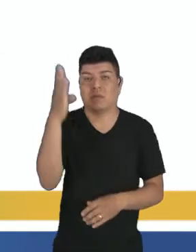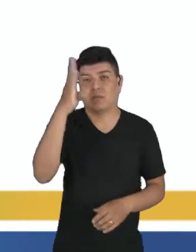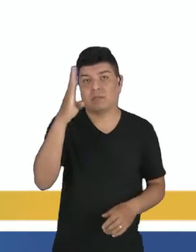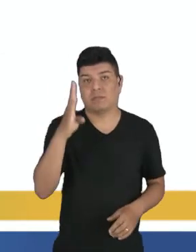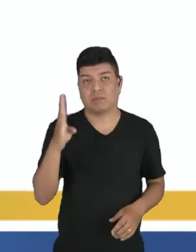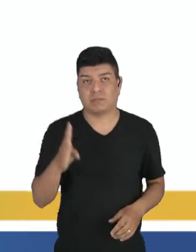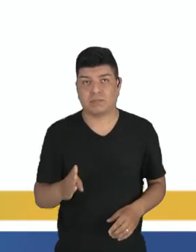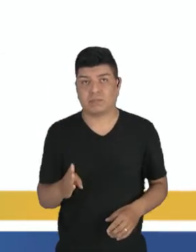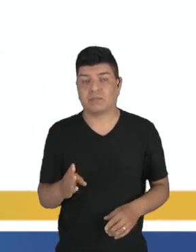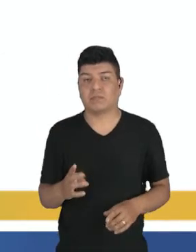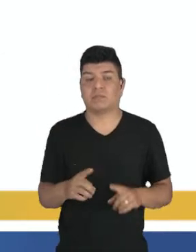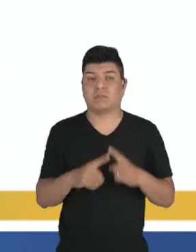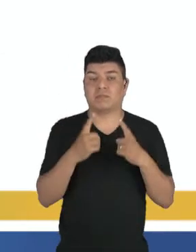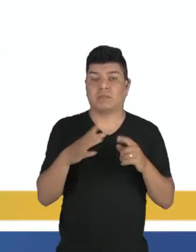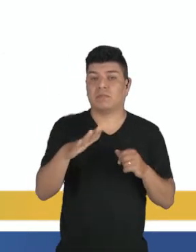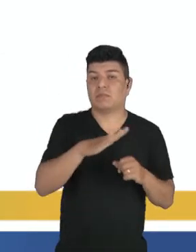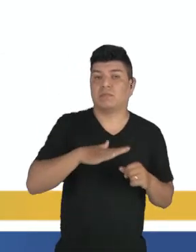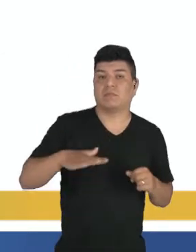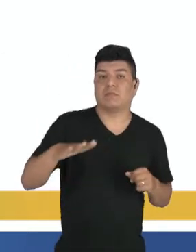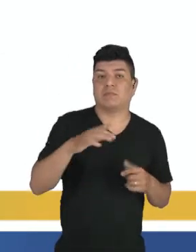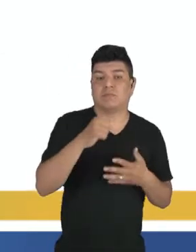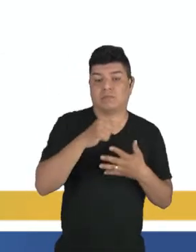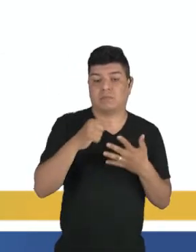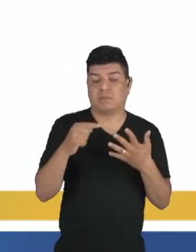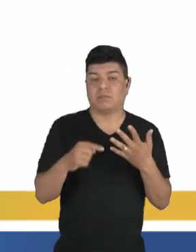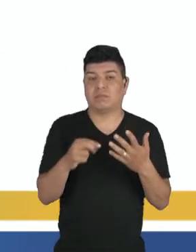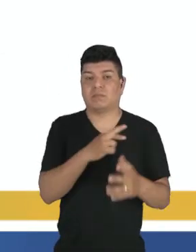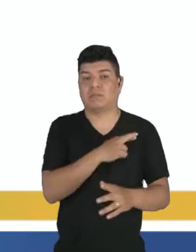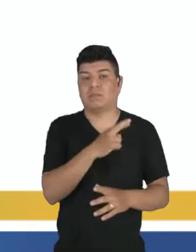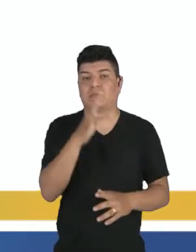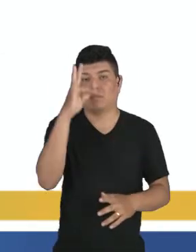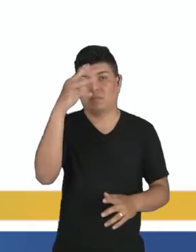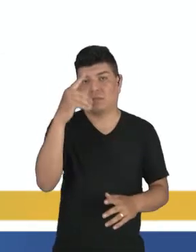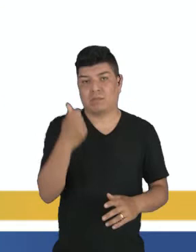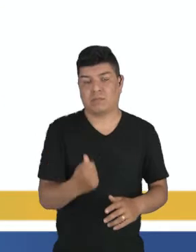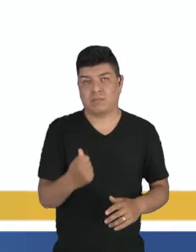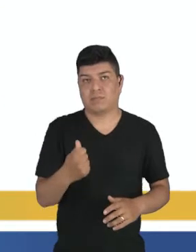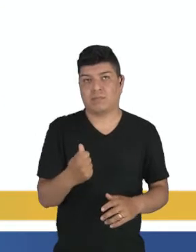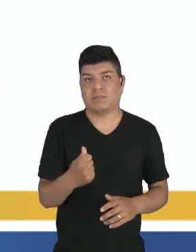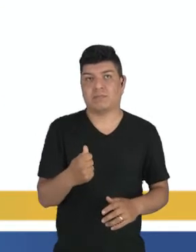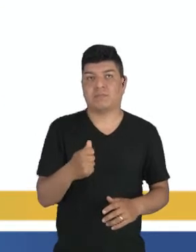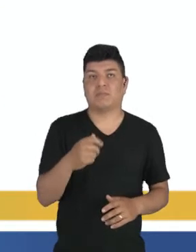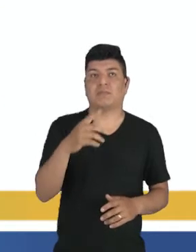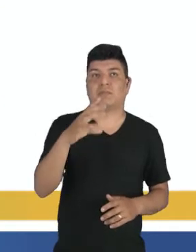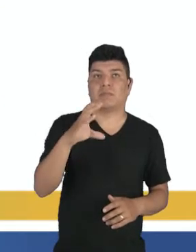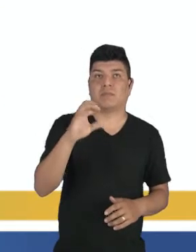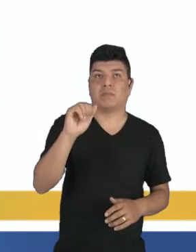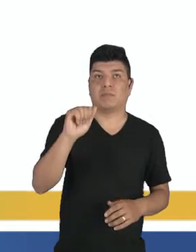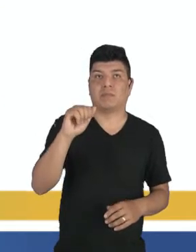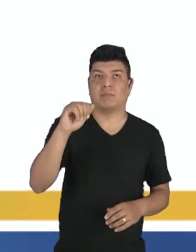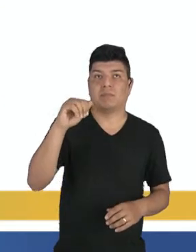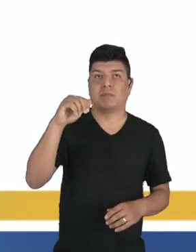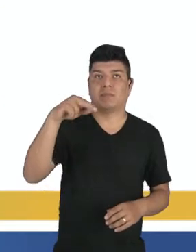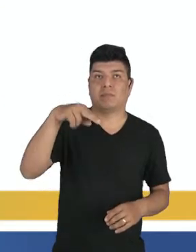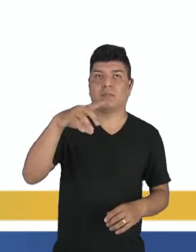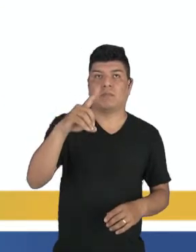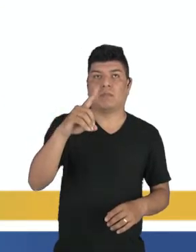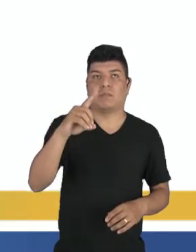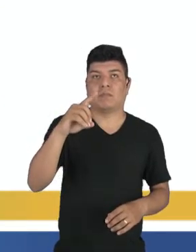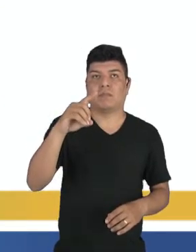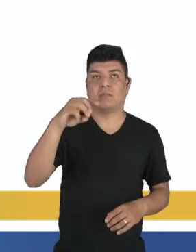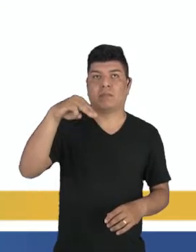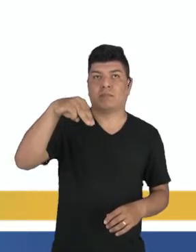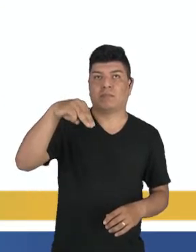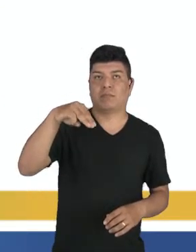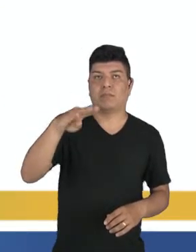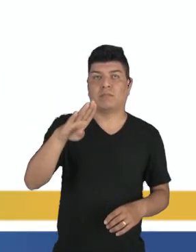brasileiras, mas que surgiram com base em elementos religiosos africanos. O candomblé consiste no culto aos